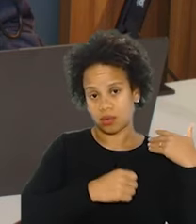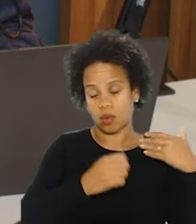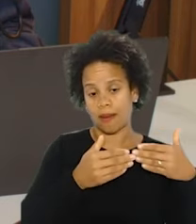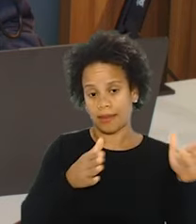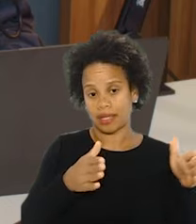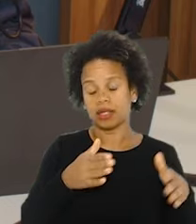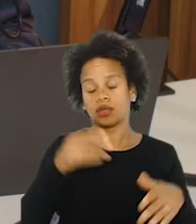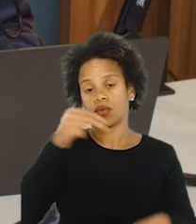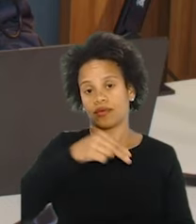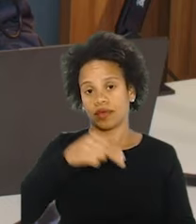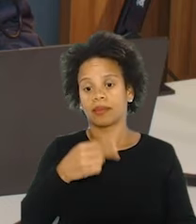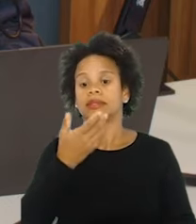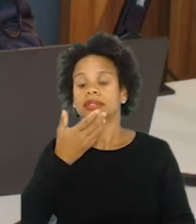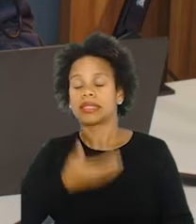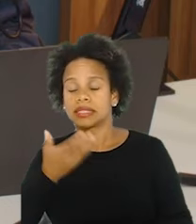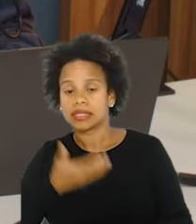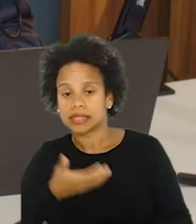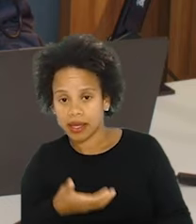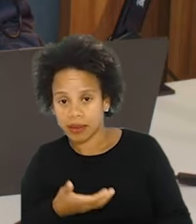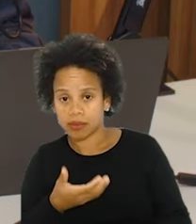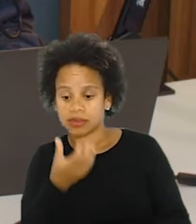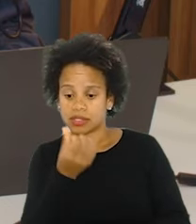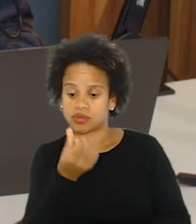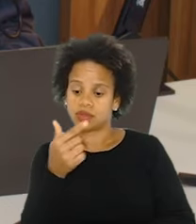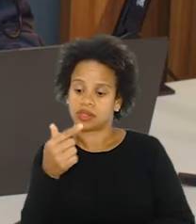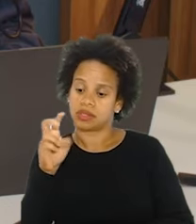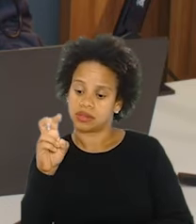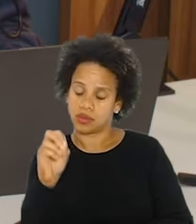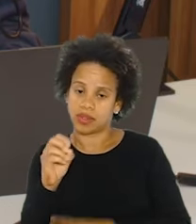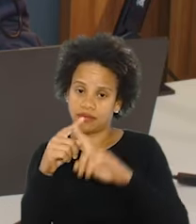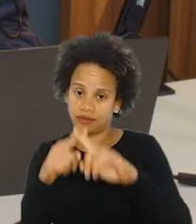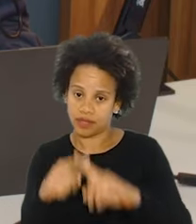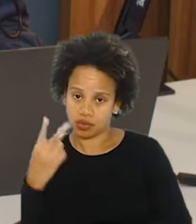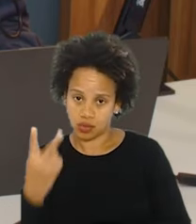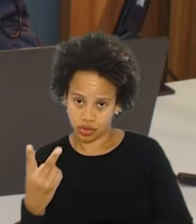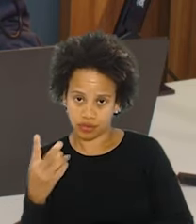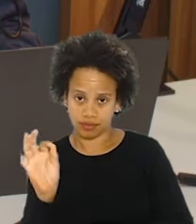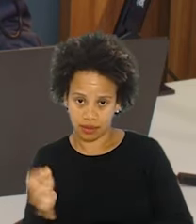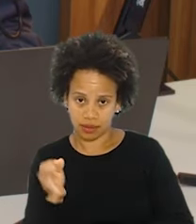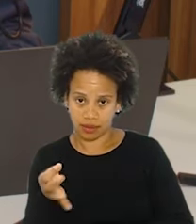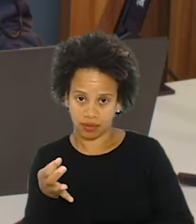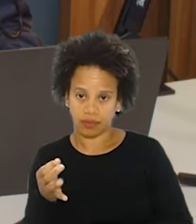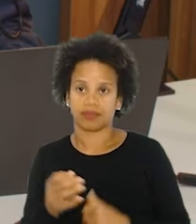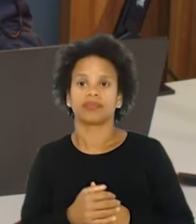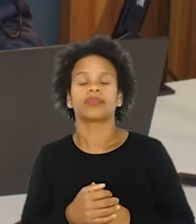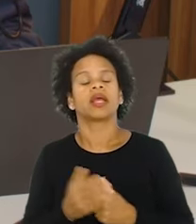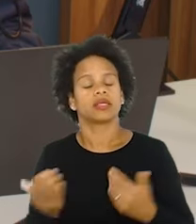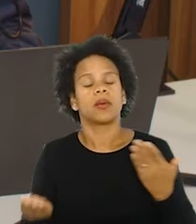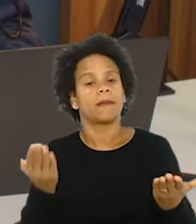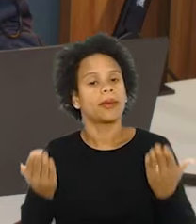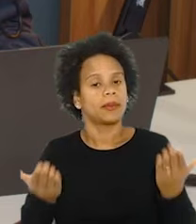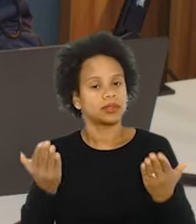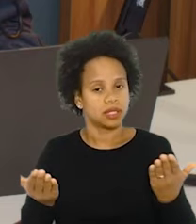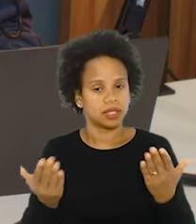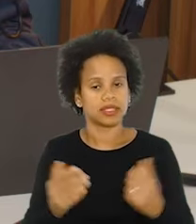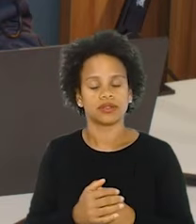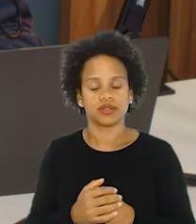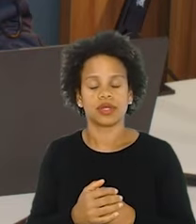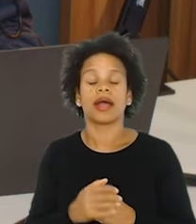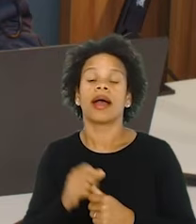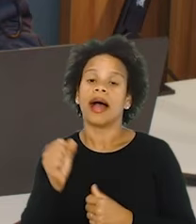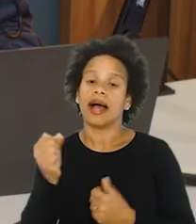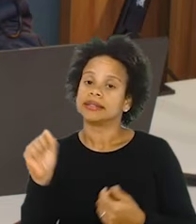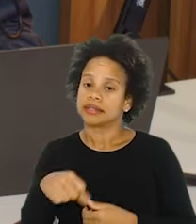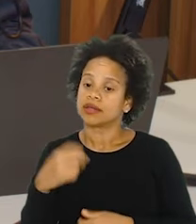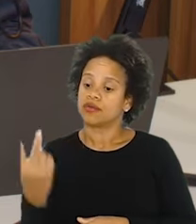novembro dezembro são dois meses 6.750 x 2 justamente né então a proporcionalidade seria isso E aí